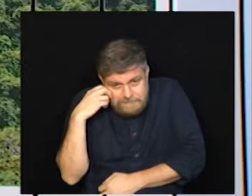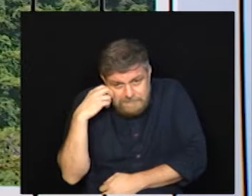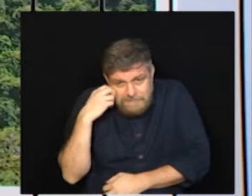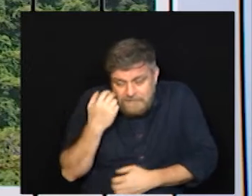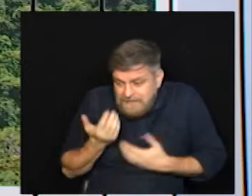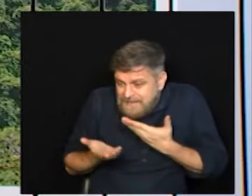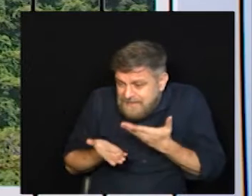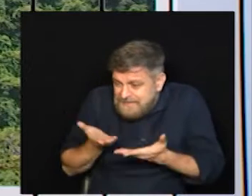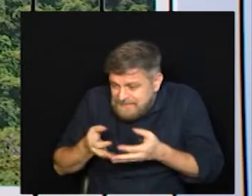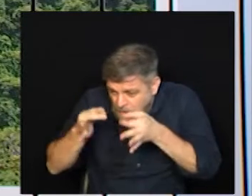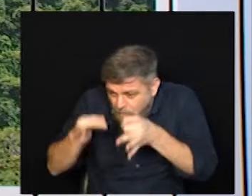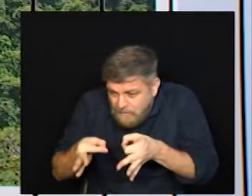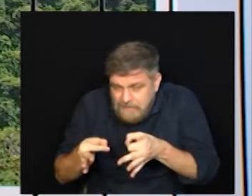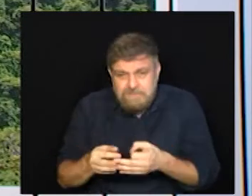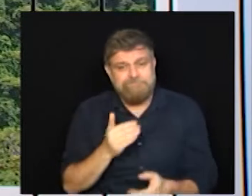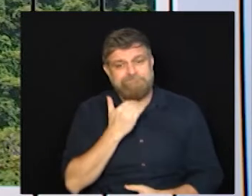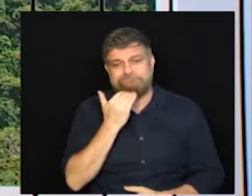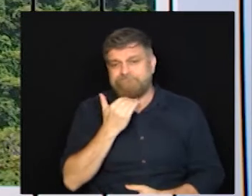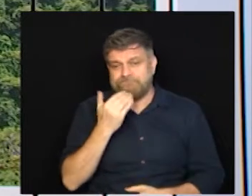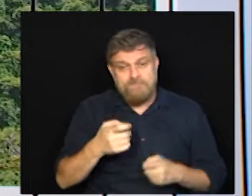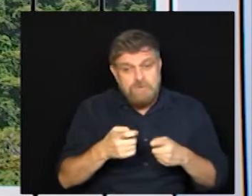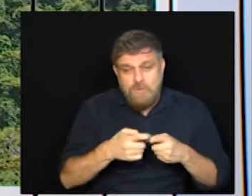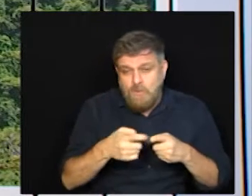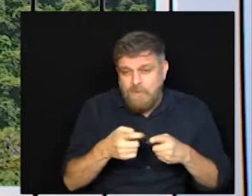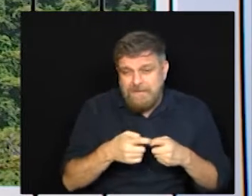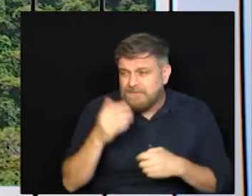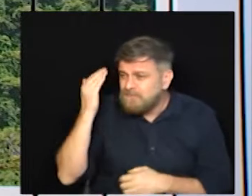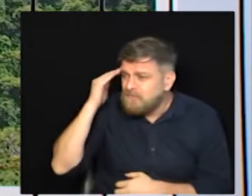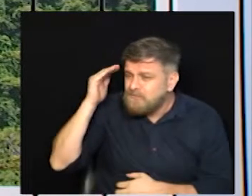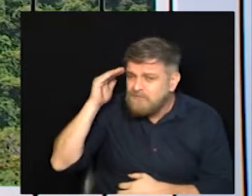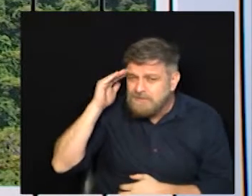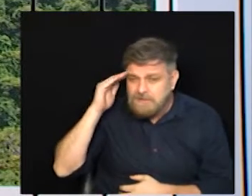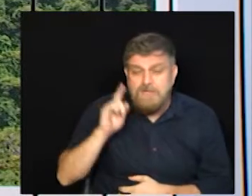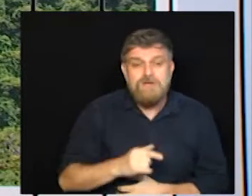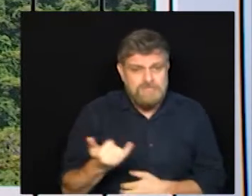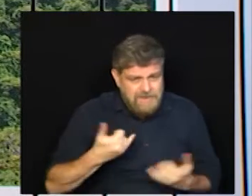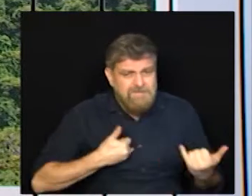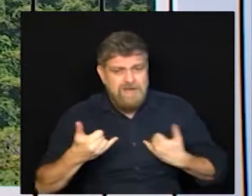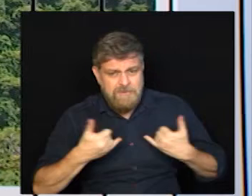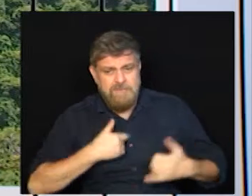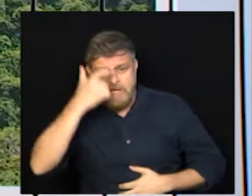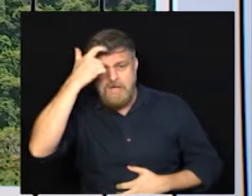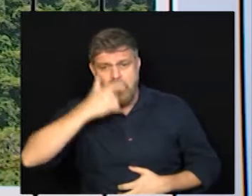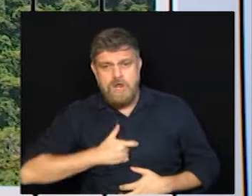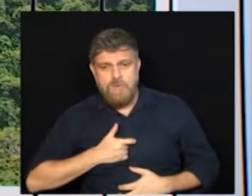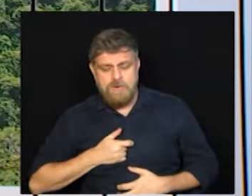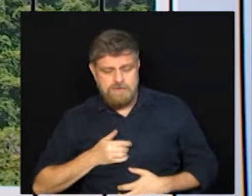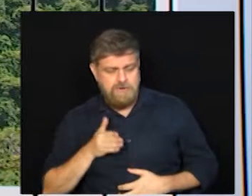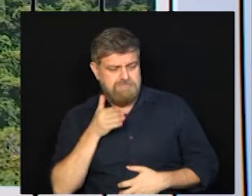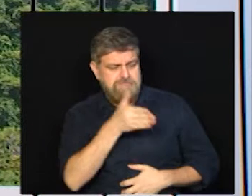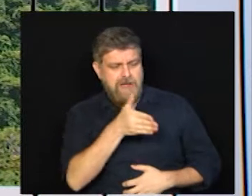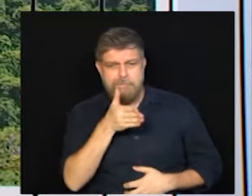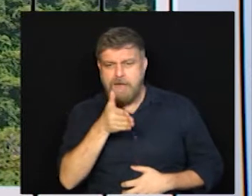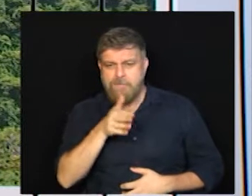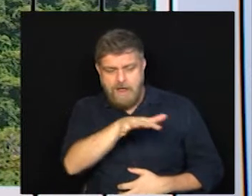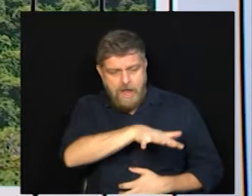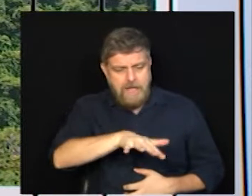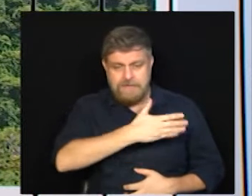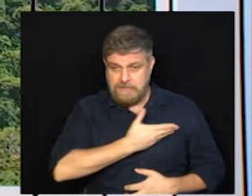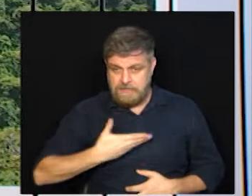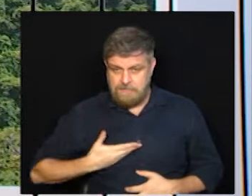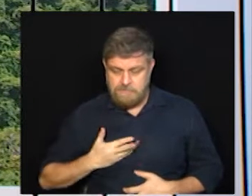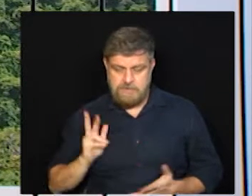da maneira que deveriam ser. Os médicos muitas vezes não entendem. Eu já ouvi, quando eu estava fazendo visita a alguns equipamentos aqui no